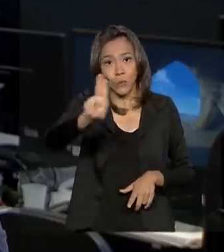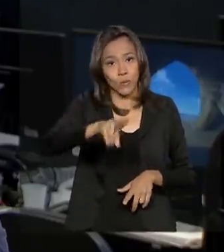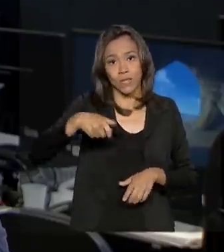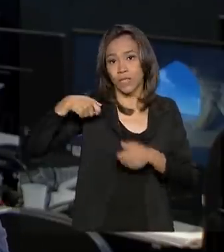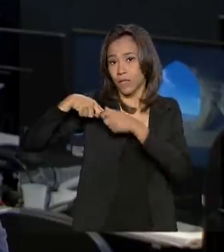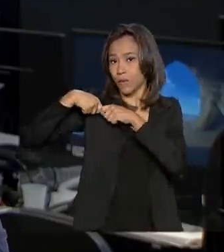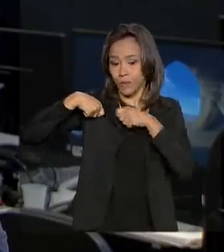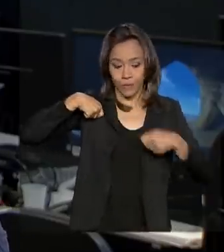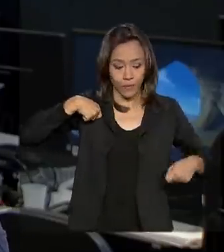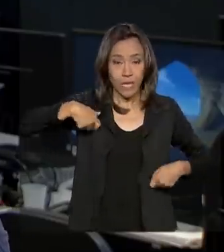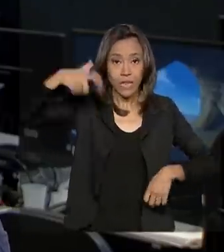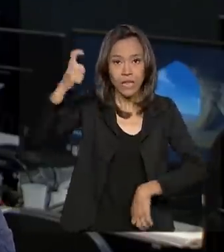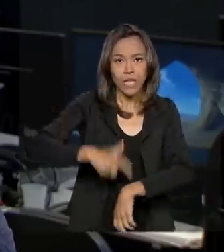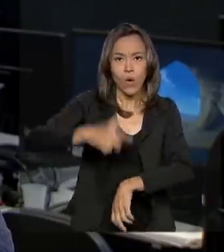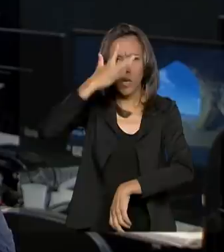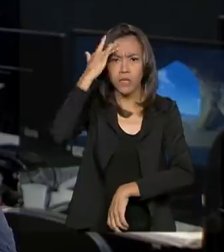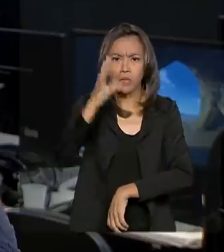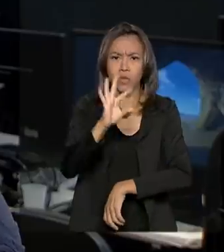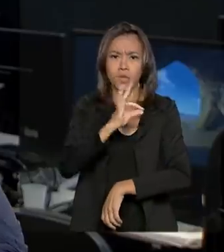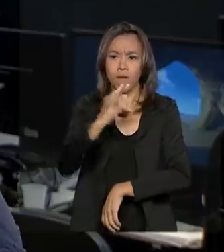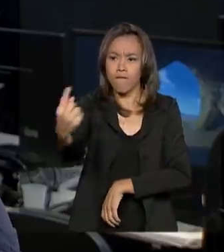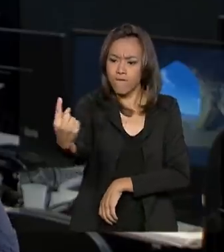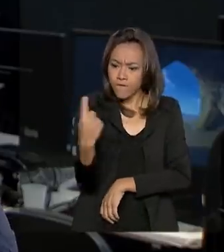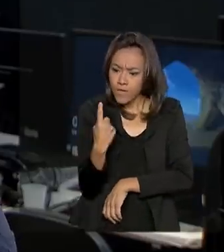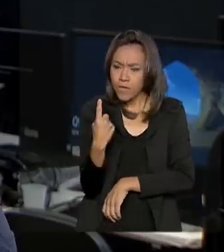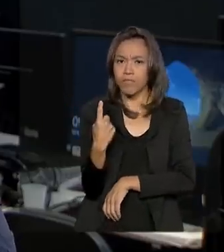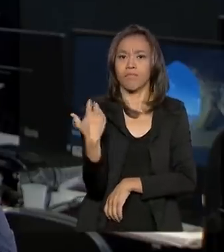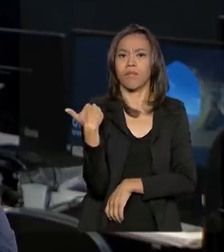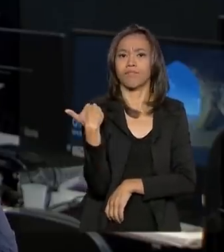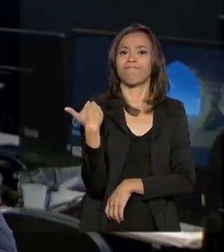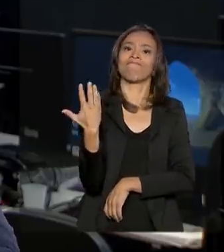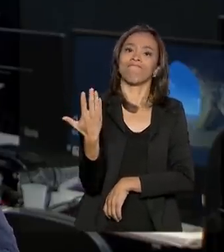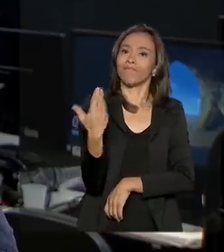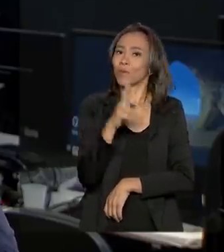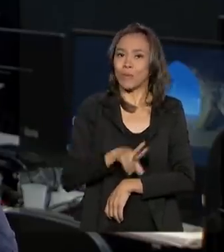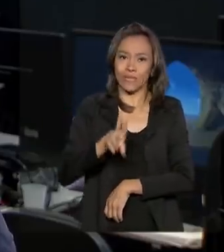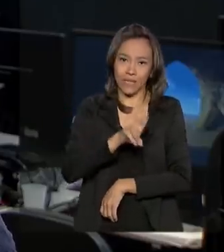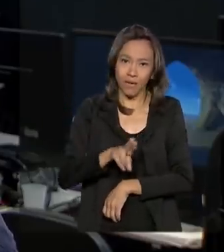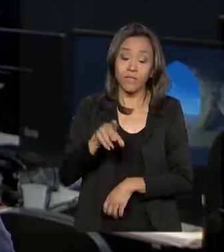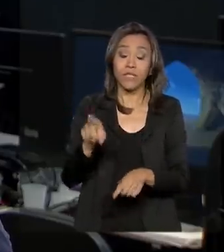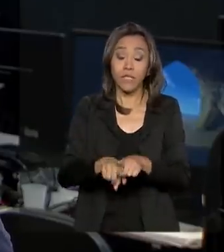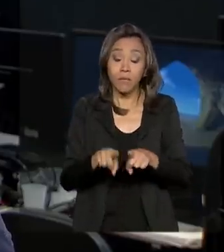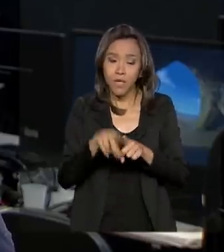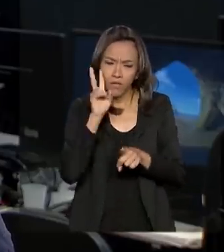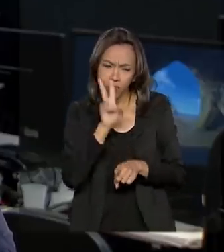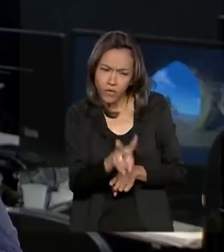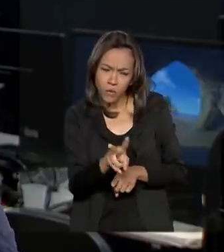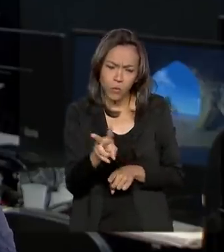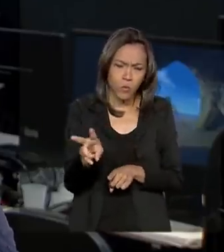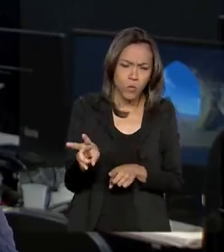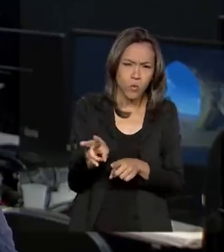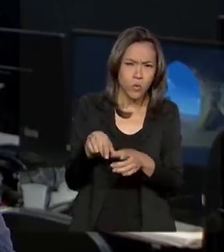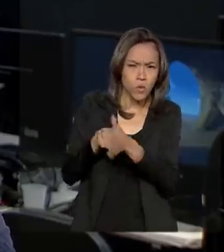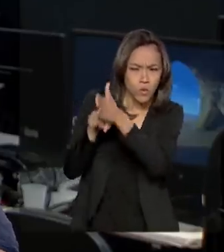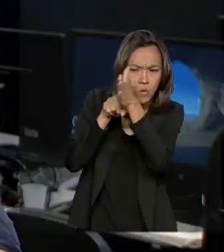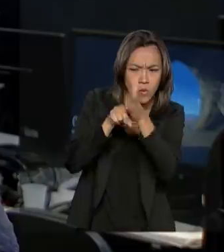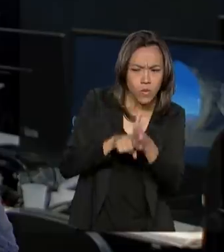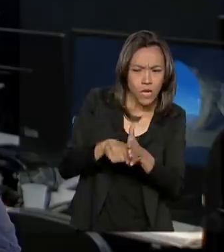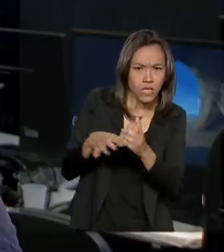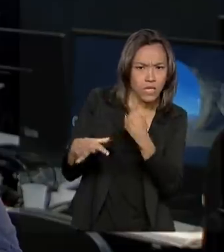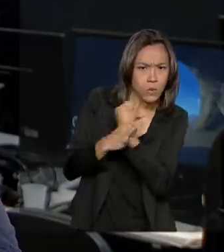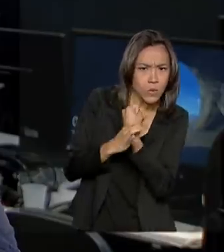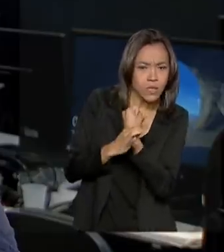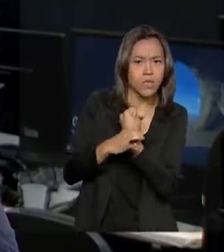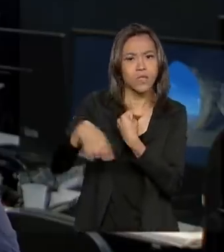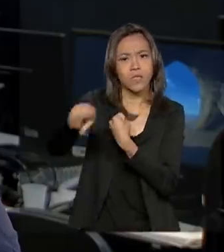em que os agentes abordaram os veículos a ação verificou também as condições de segurança desses veículos